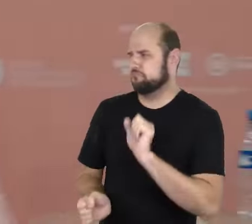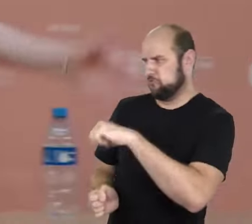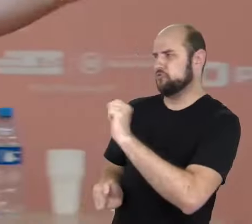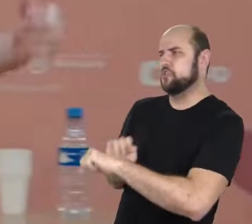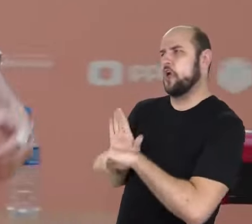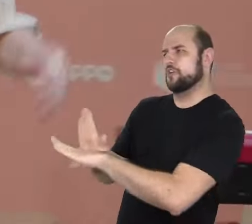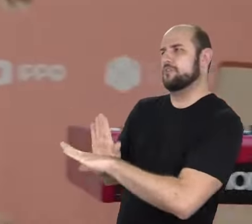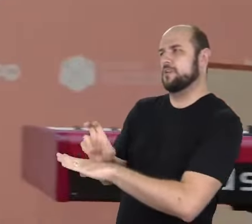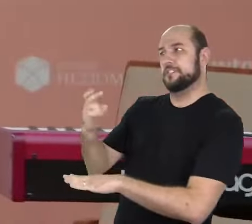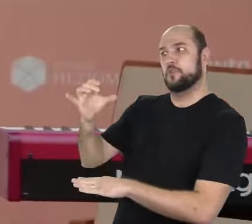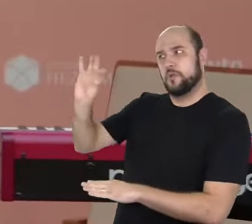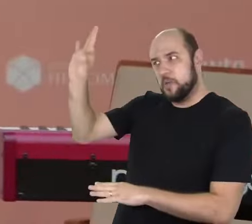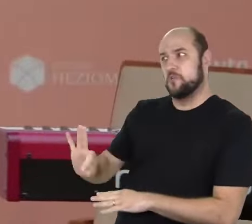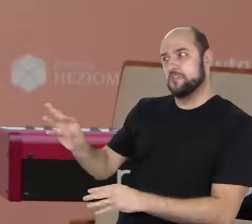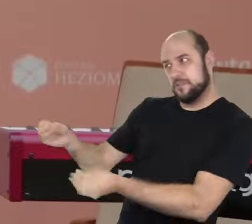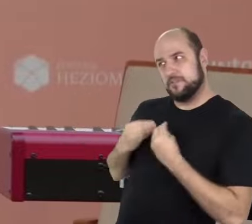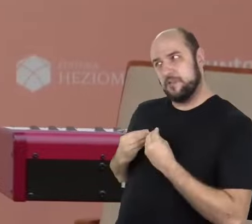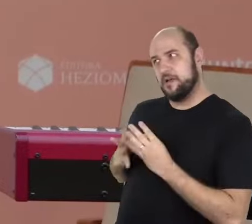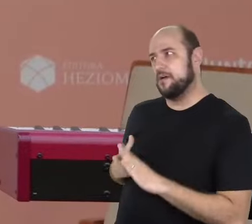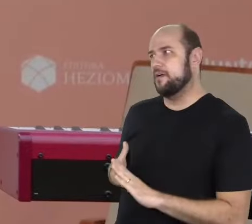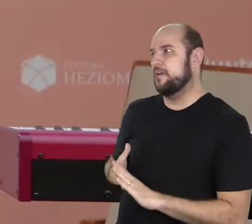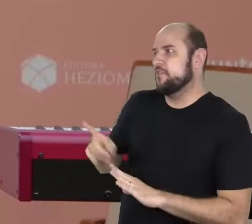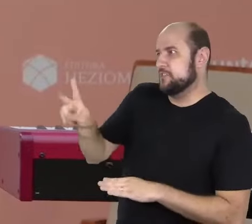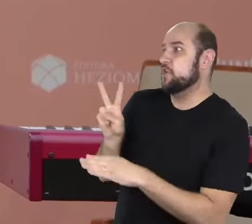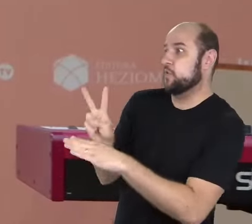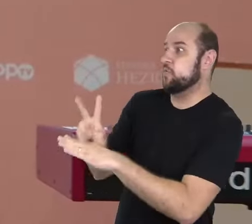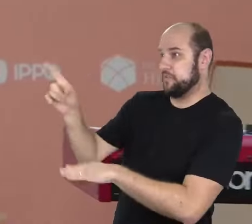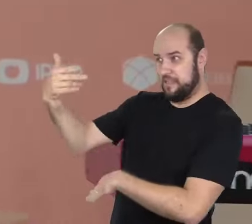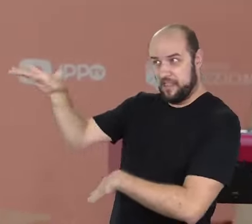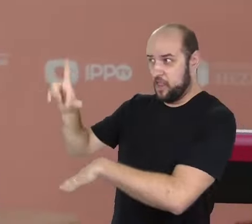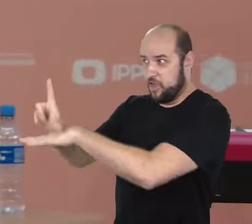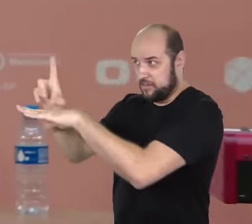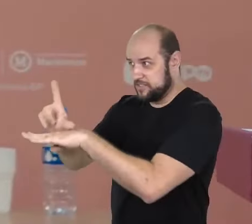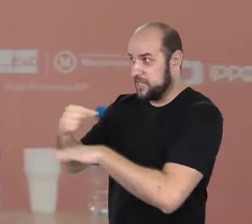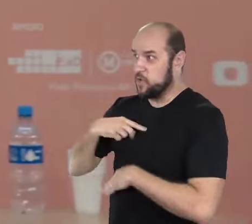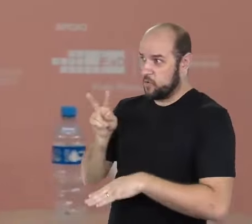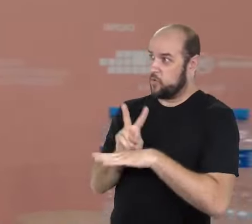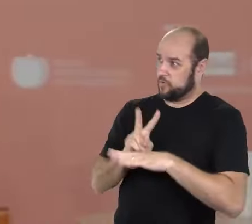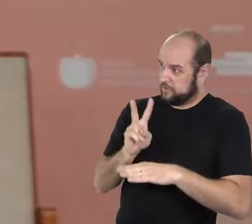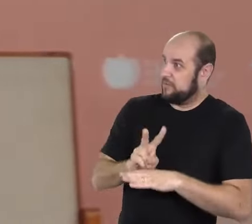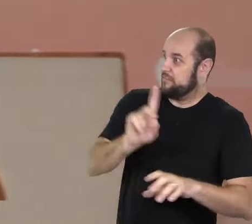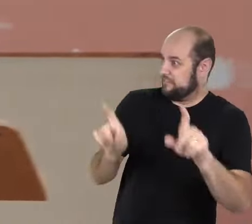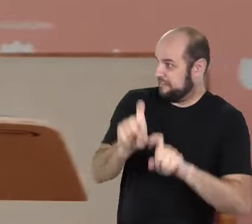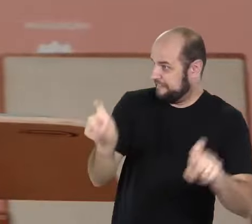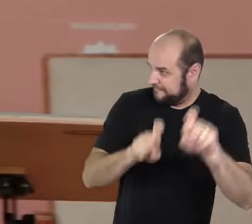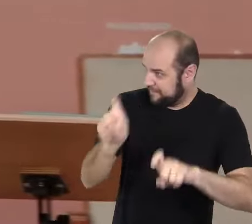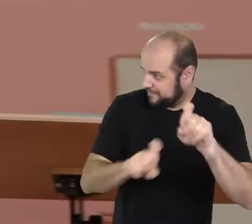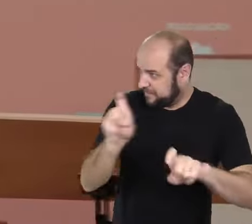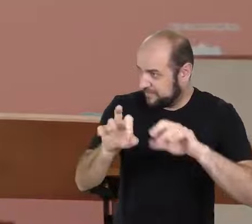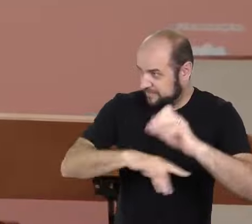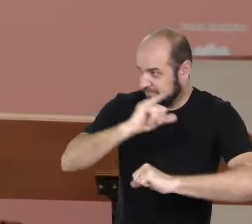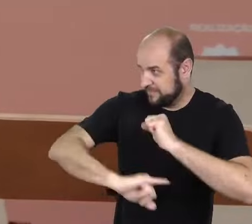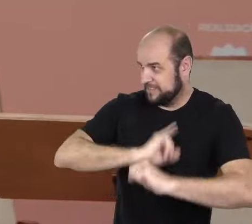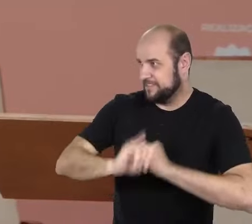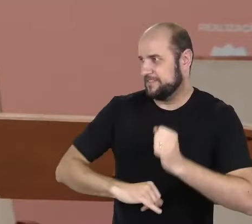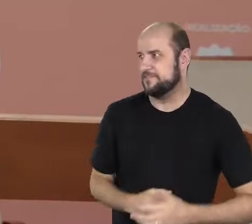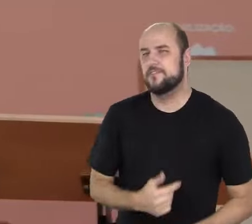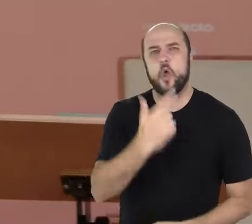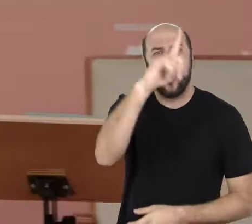Ele, 50-50. Aí eu cuido da online, você cuida da física. E pronto. E os que não vieram trabalhar comigo na Ecorita, eu virei